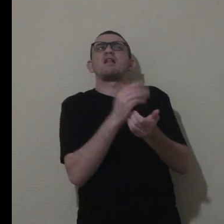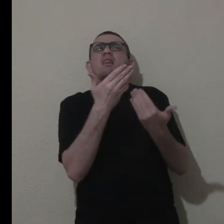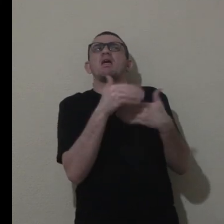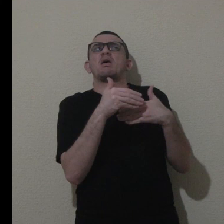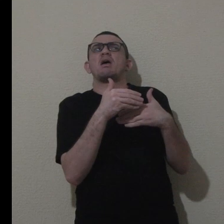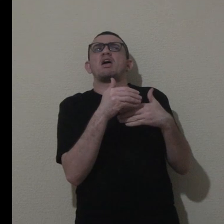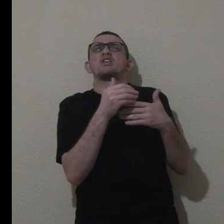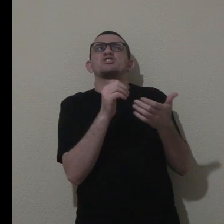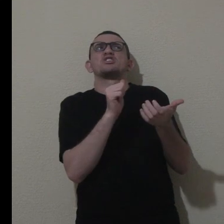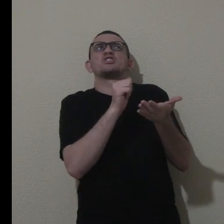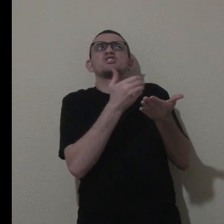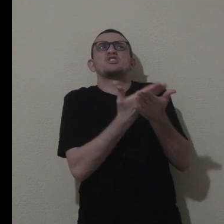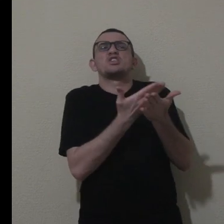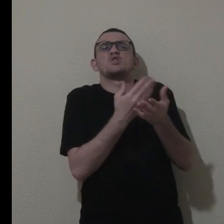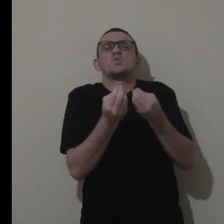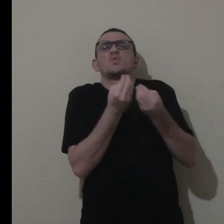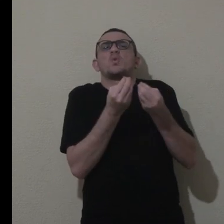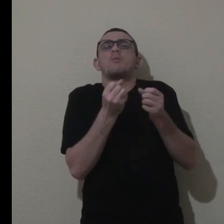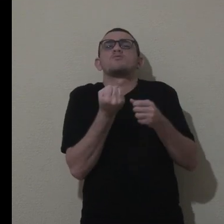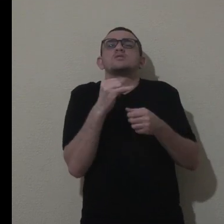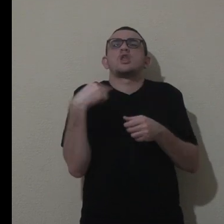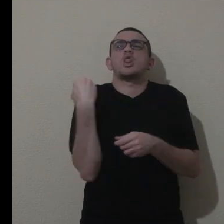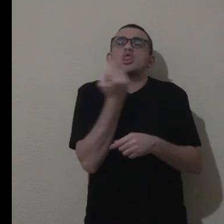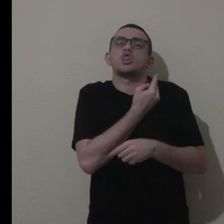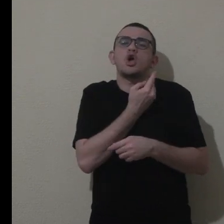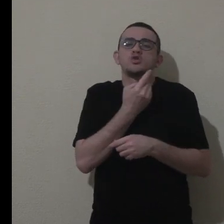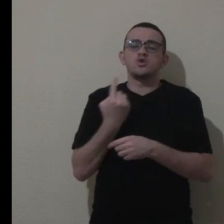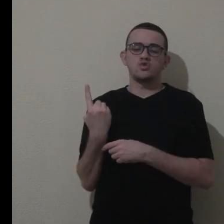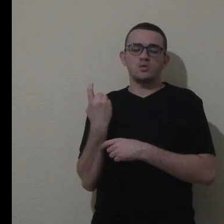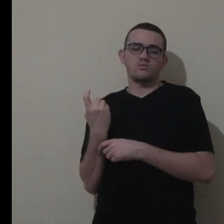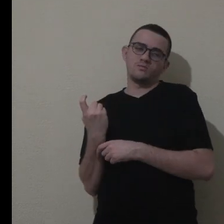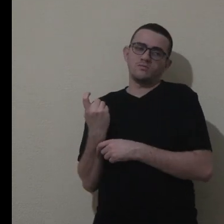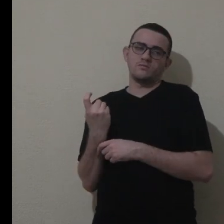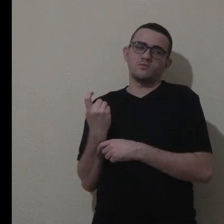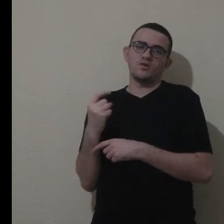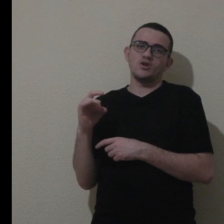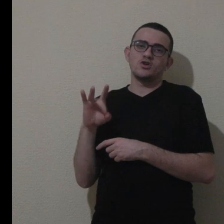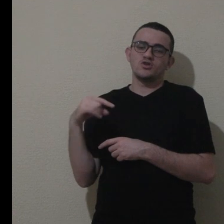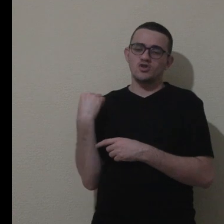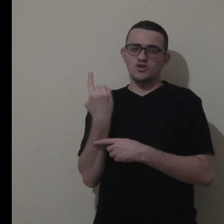fazer esse estudo de conectoma se nós somos seres singulares, né? Que nós